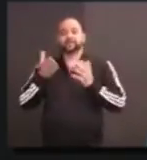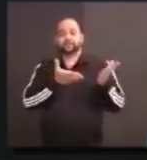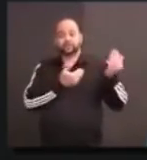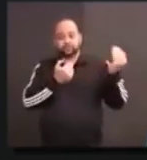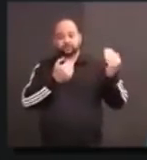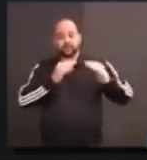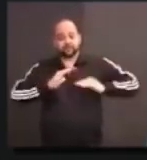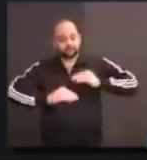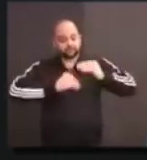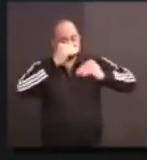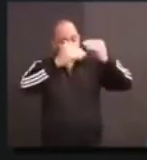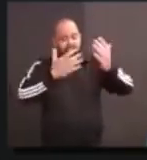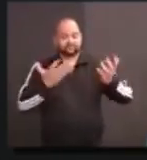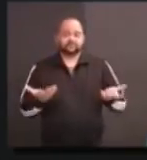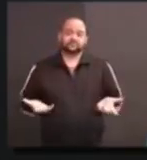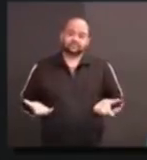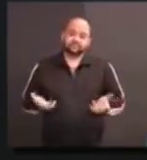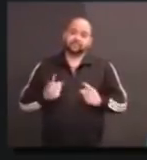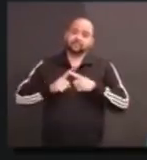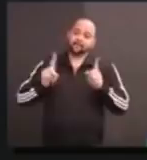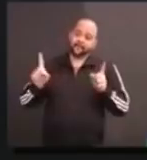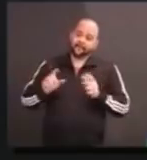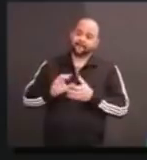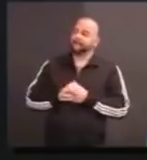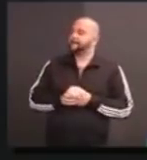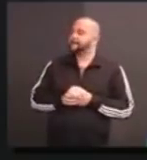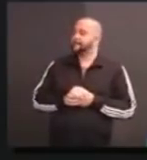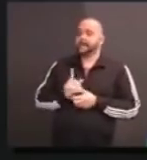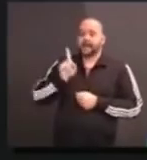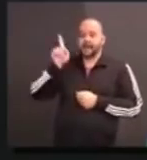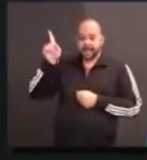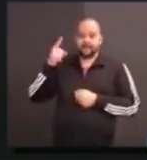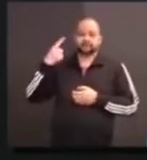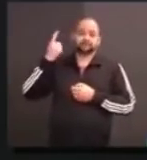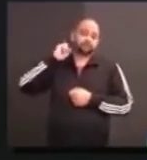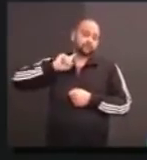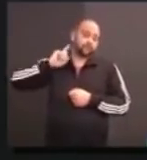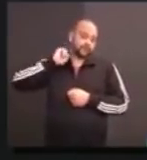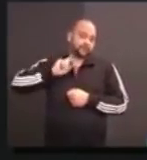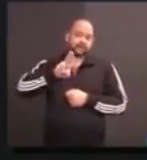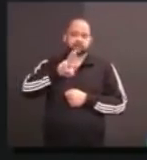Graças a Deus, lá em Uberaba nós não tivemos esse problema.